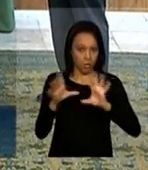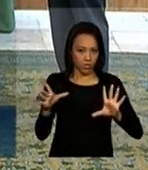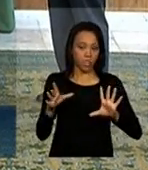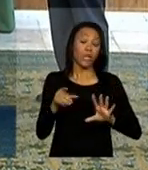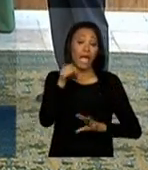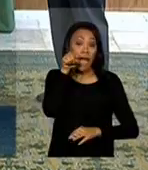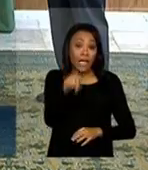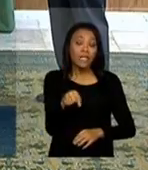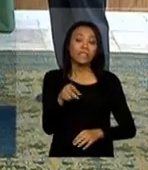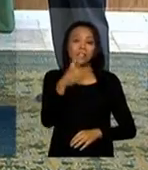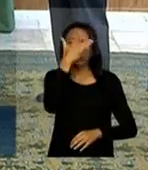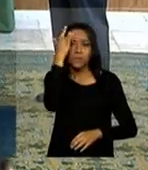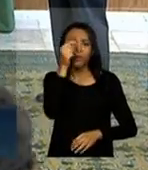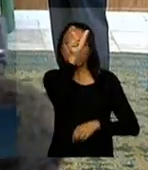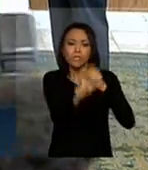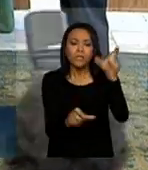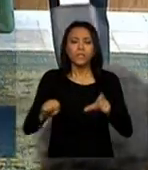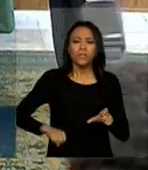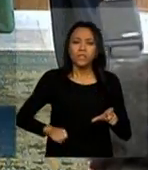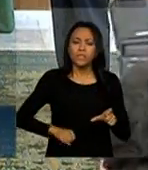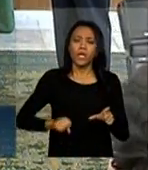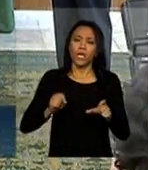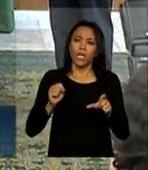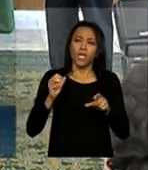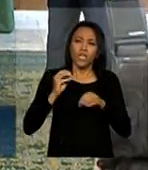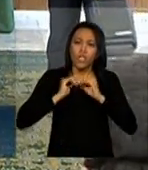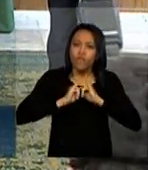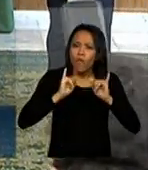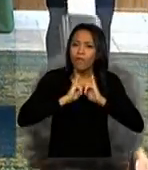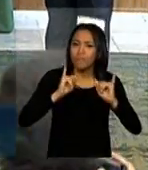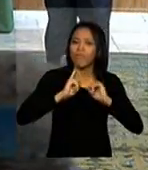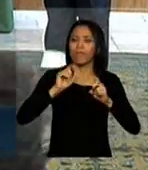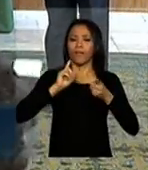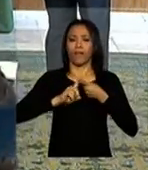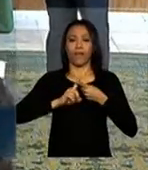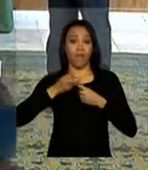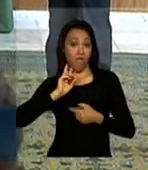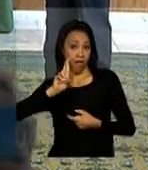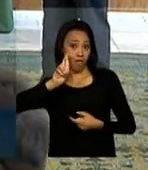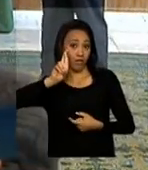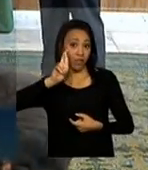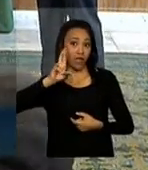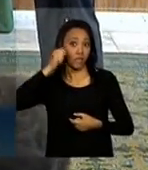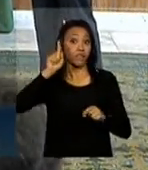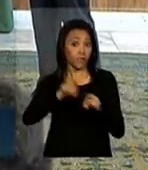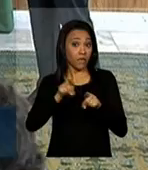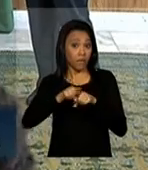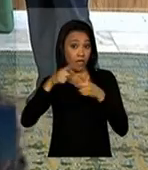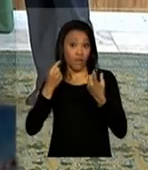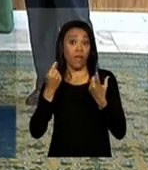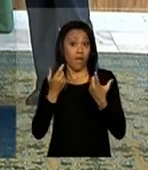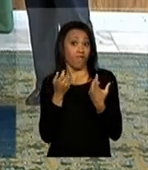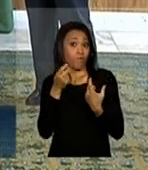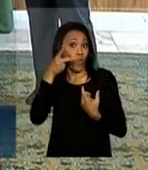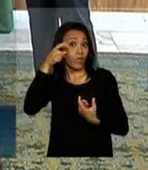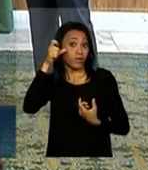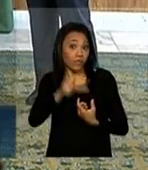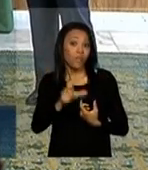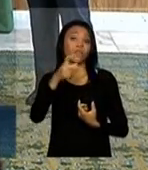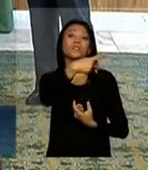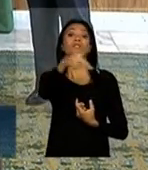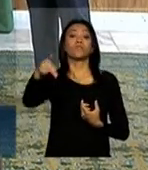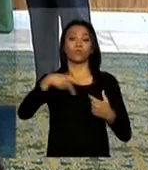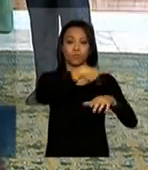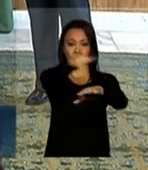diplomatas têm a tarefa de negociar, informar, representar e defender os interesses de seus países no Brasil.